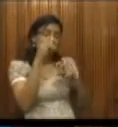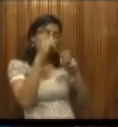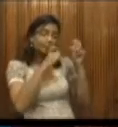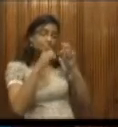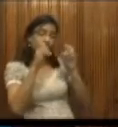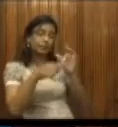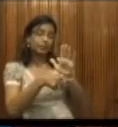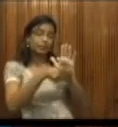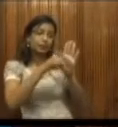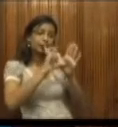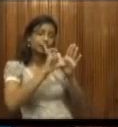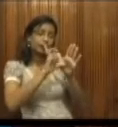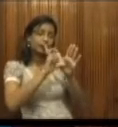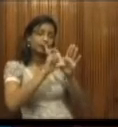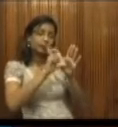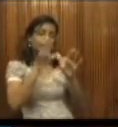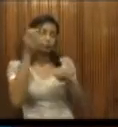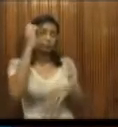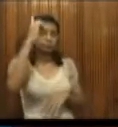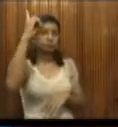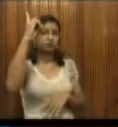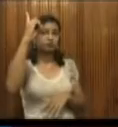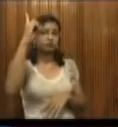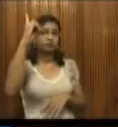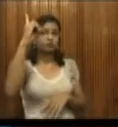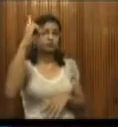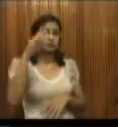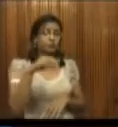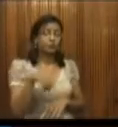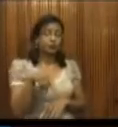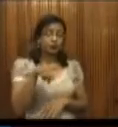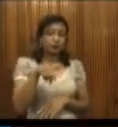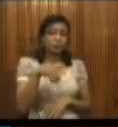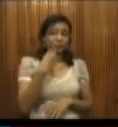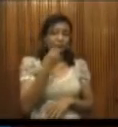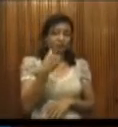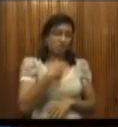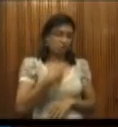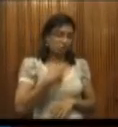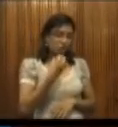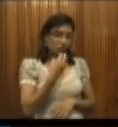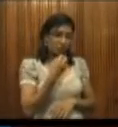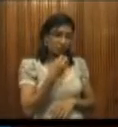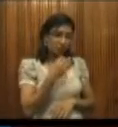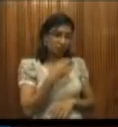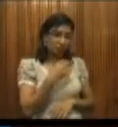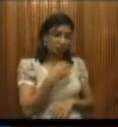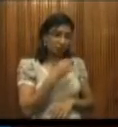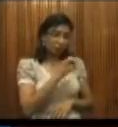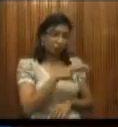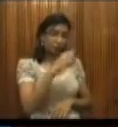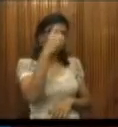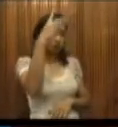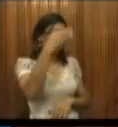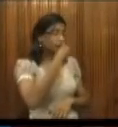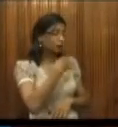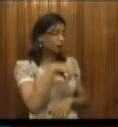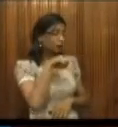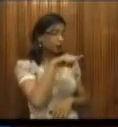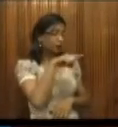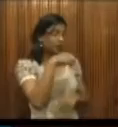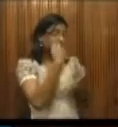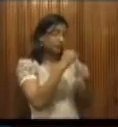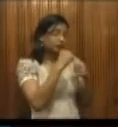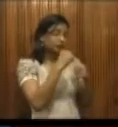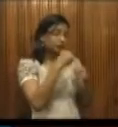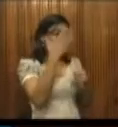primeiramente, acerca de Deus. Ele está dizendo o seguinte: para você me chamar de bom, sendo que só Deus é bom, você precisa admitir que eu